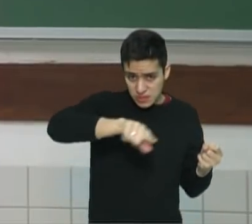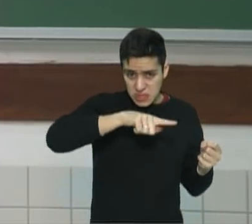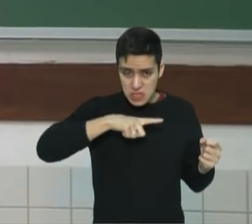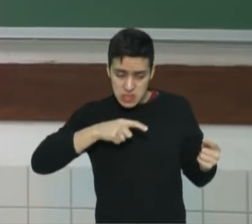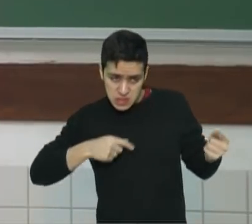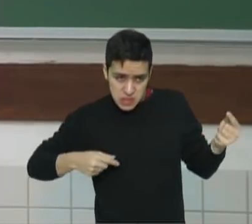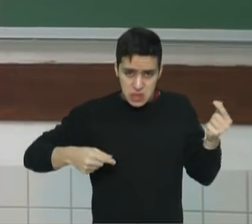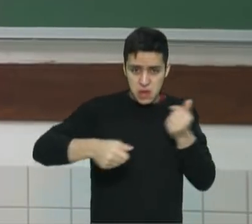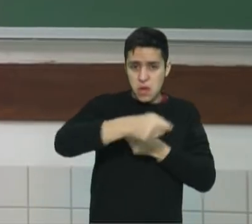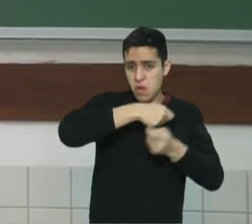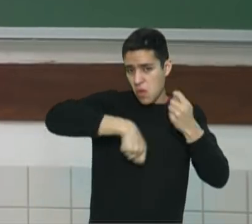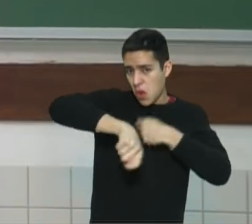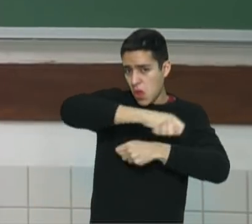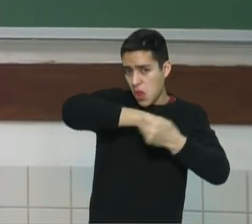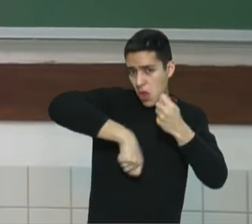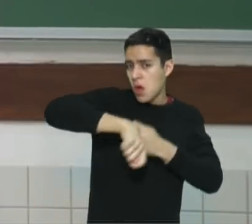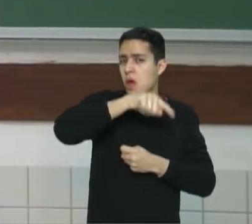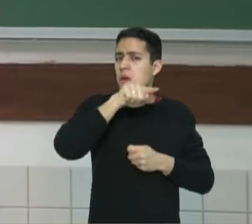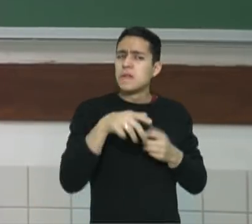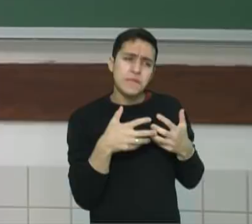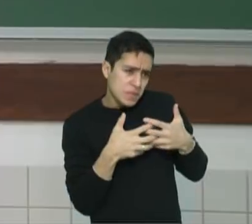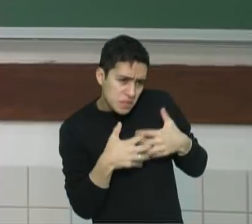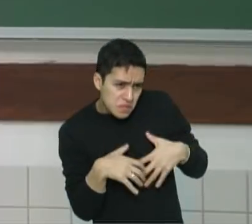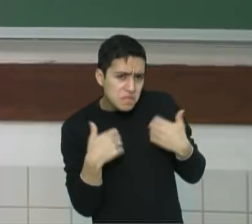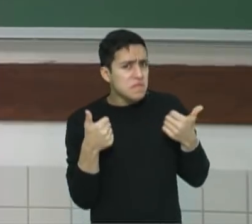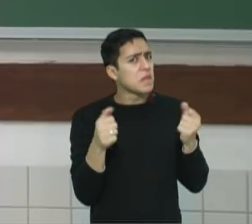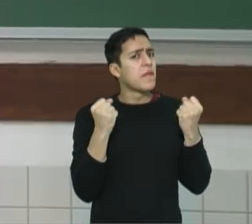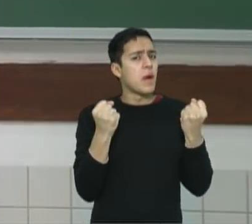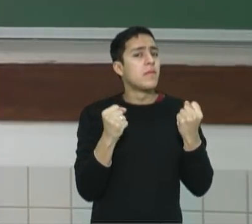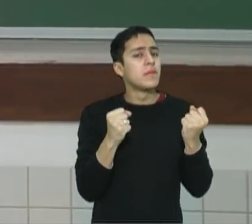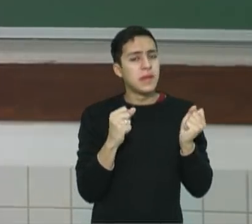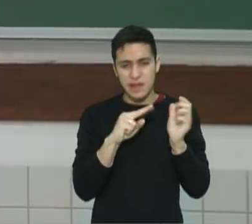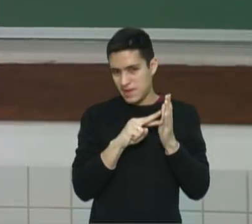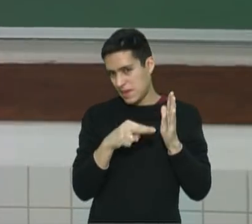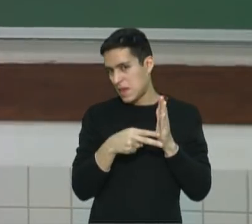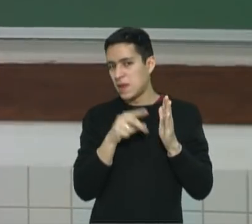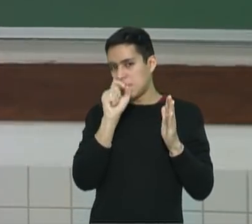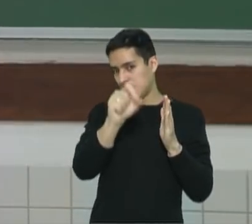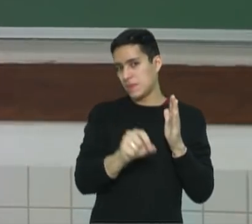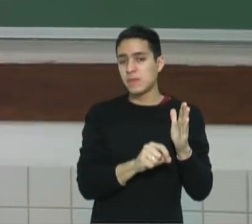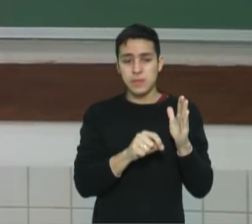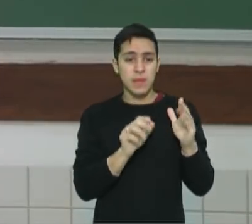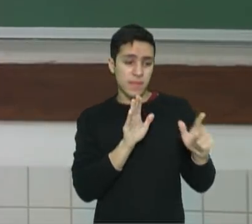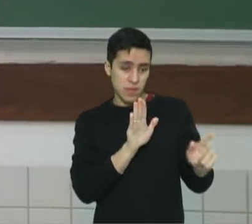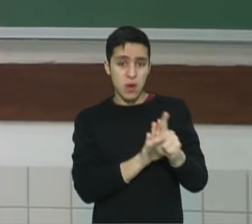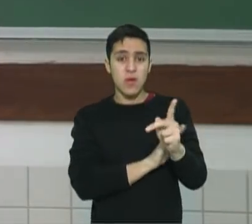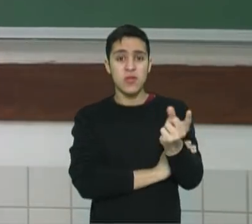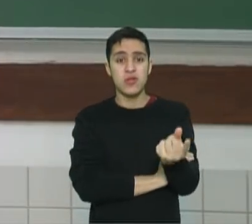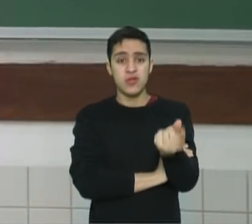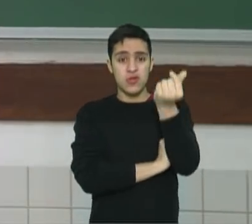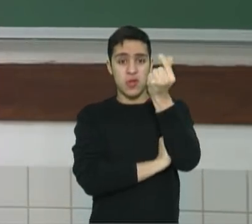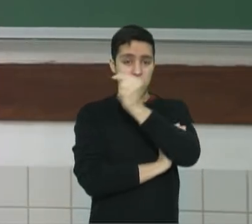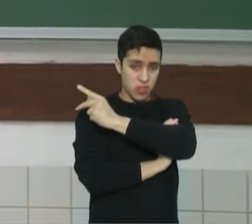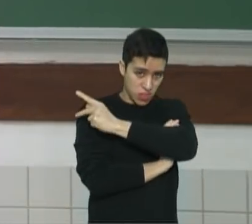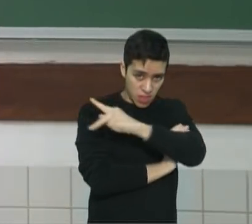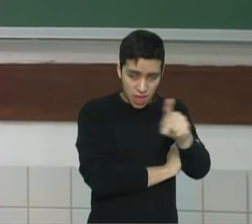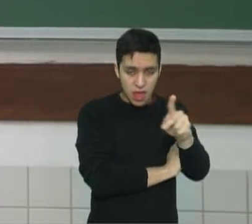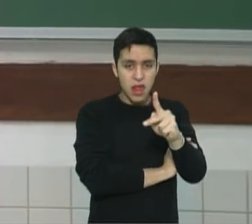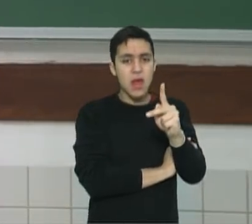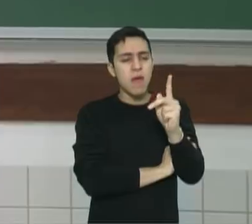por consequência, funciona junto e é forte, logicamente o meu capital, o meu dinheiro, a